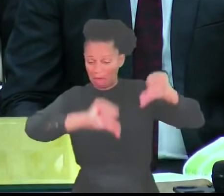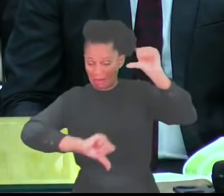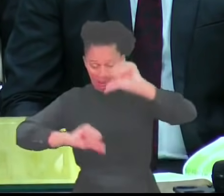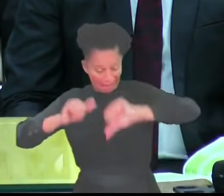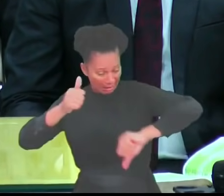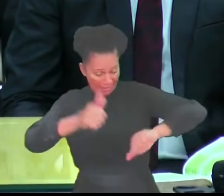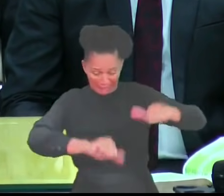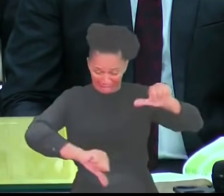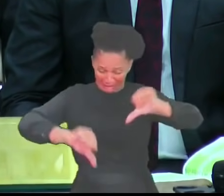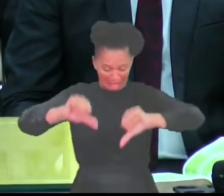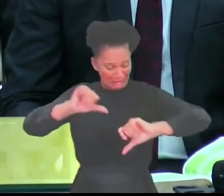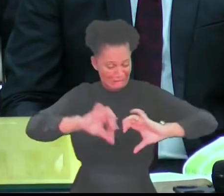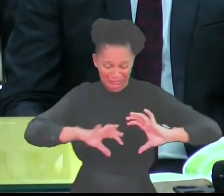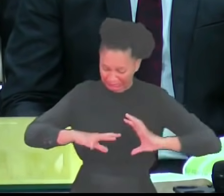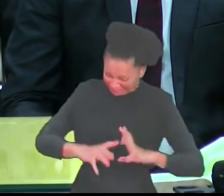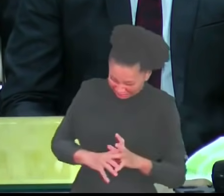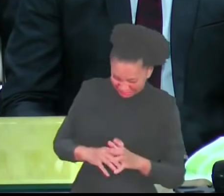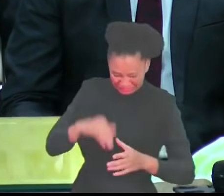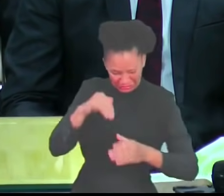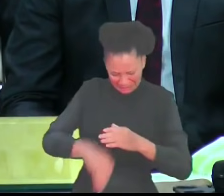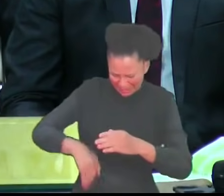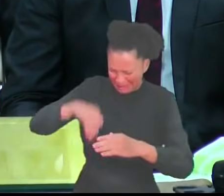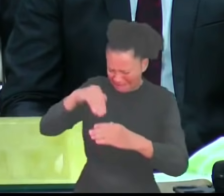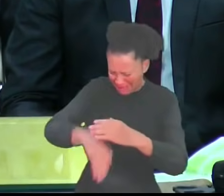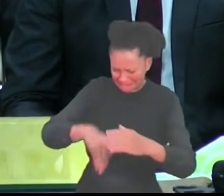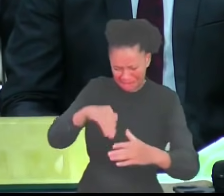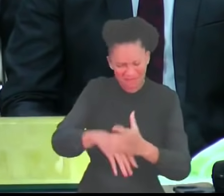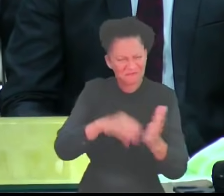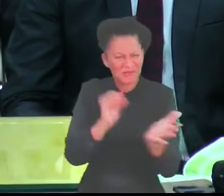seca comendo e eles fazendo covas.